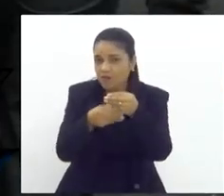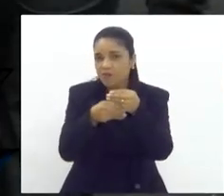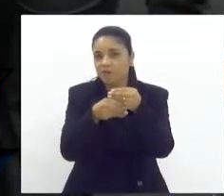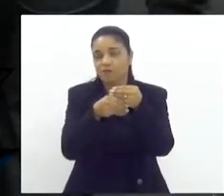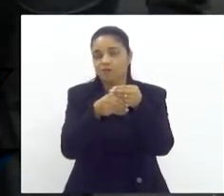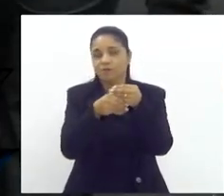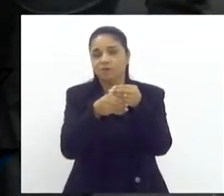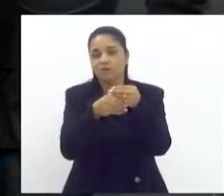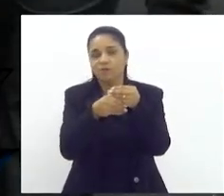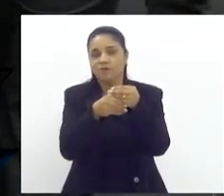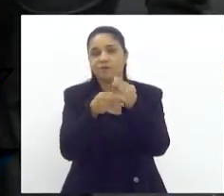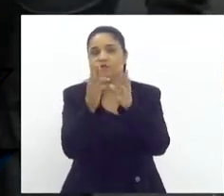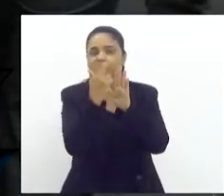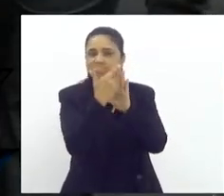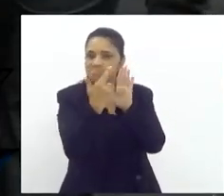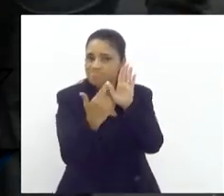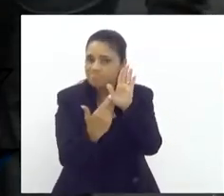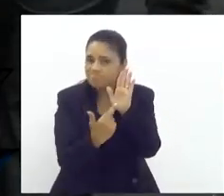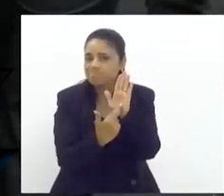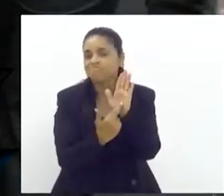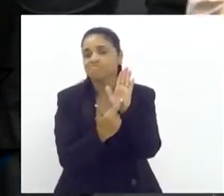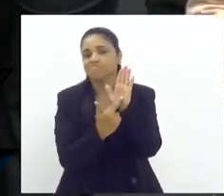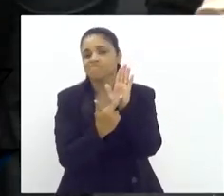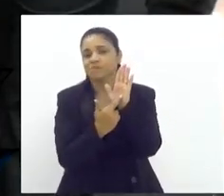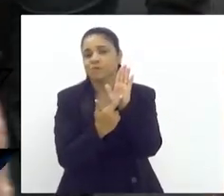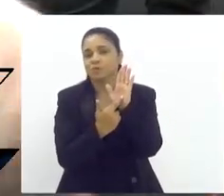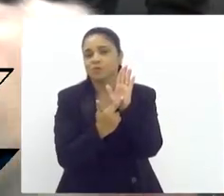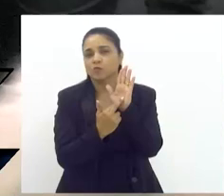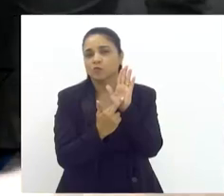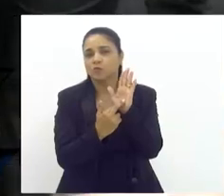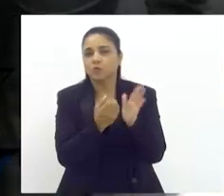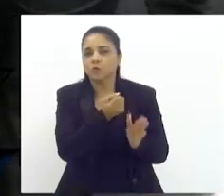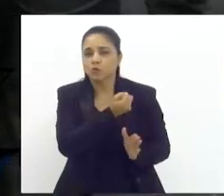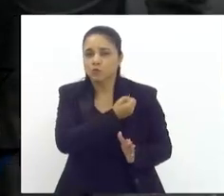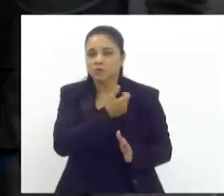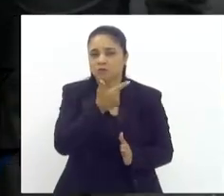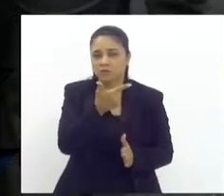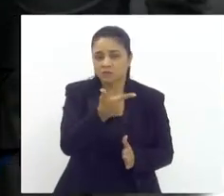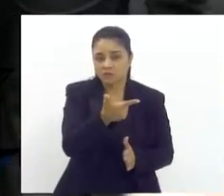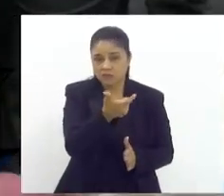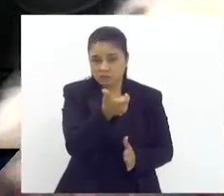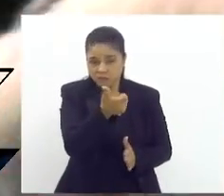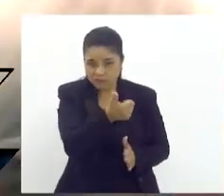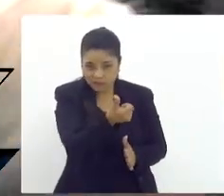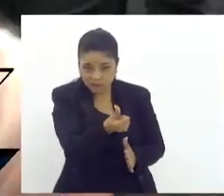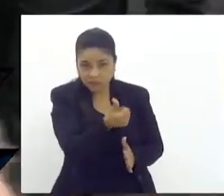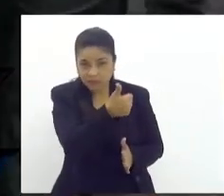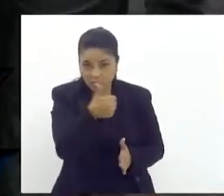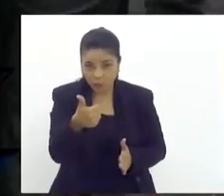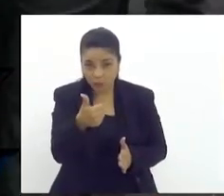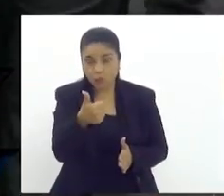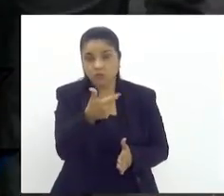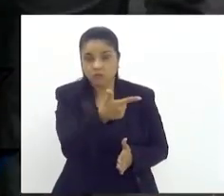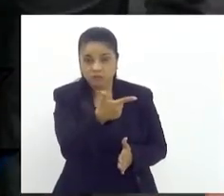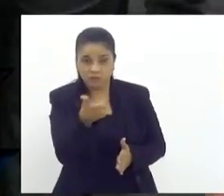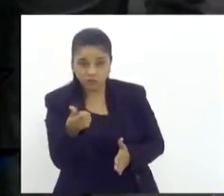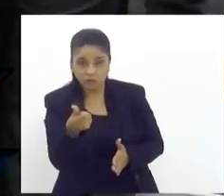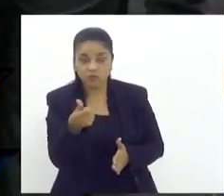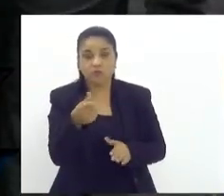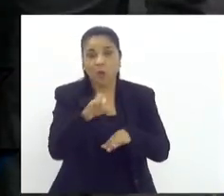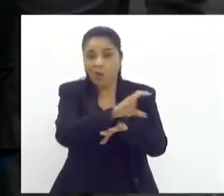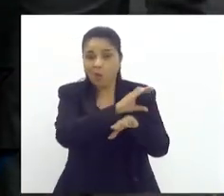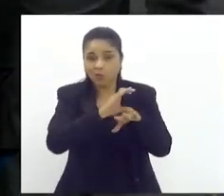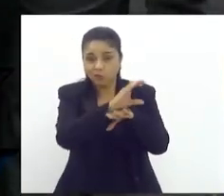que regulamenta é o número 61 de 2022 que regulamenta na Constituição do